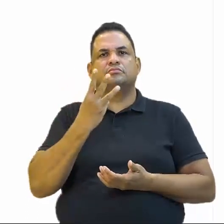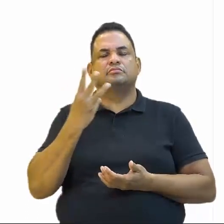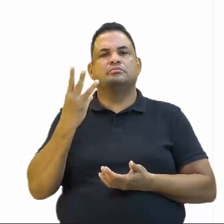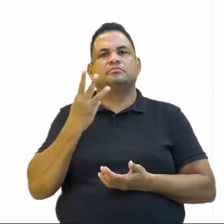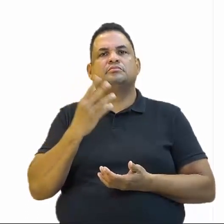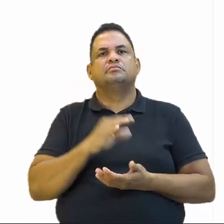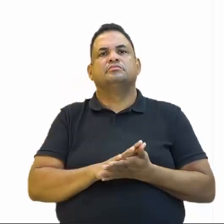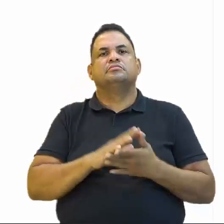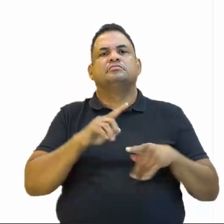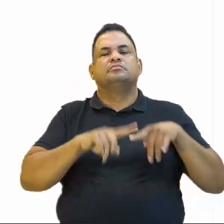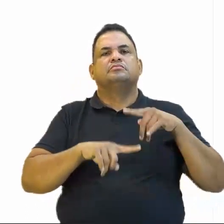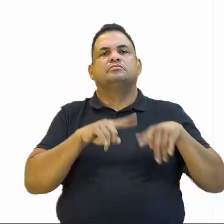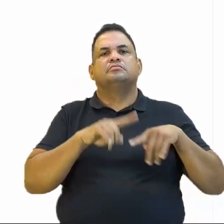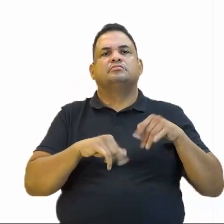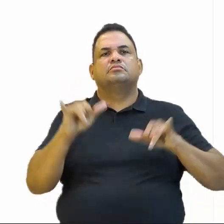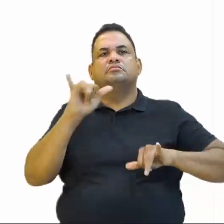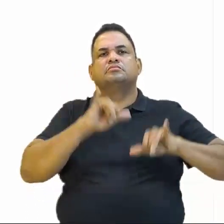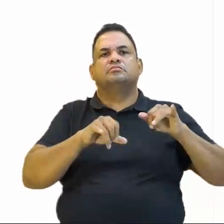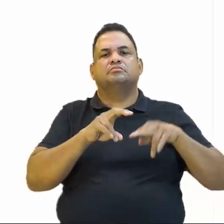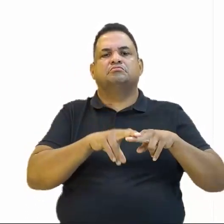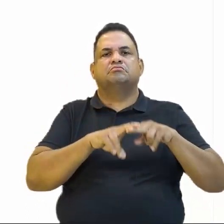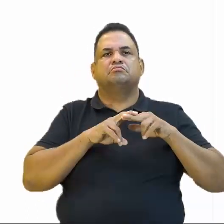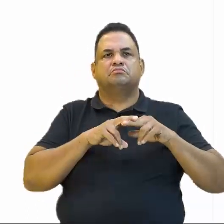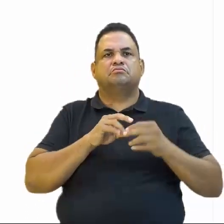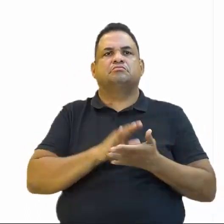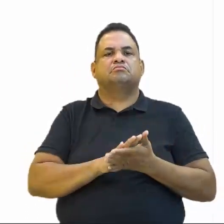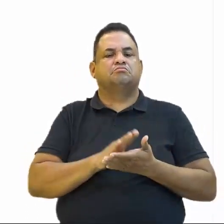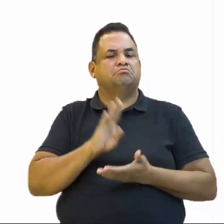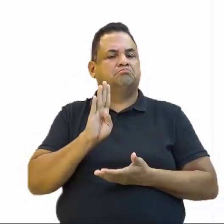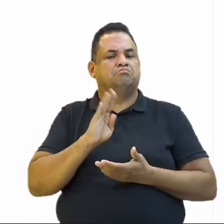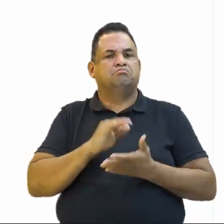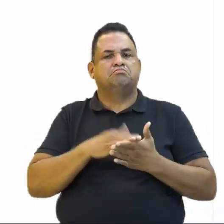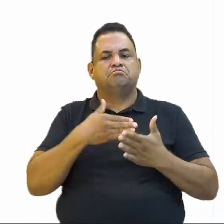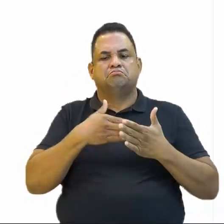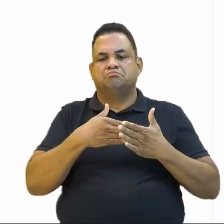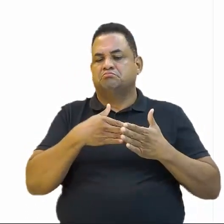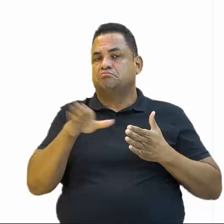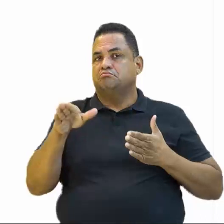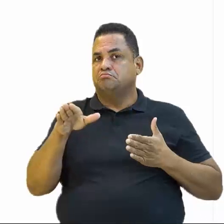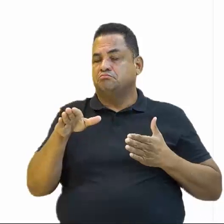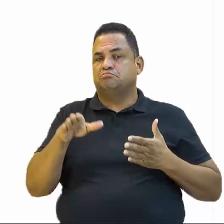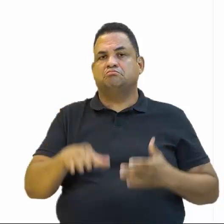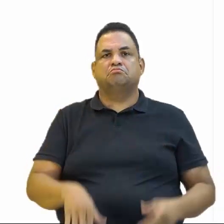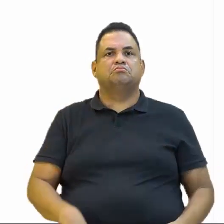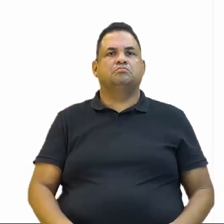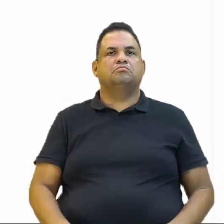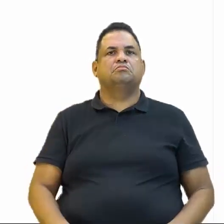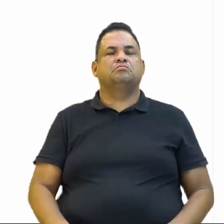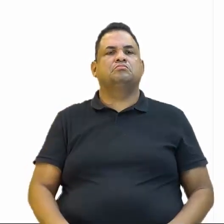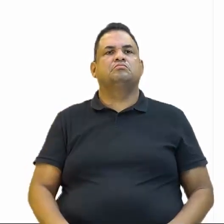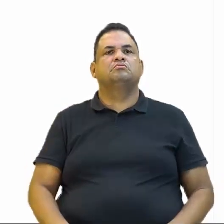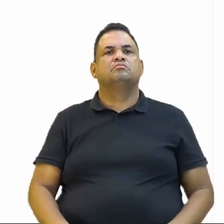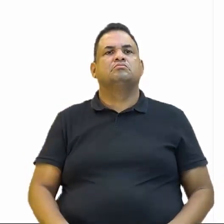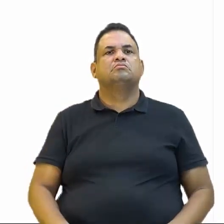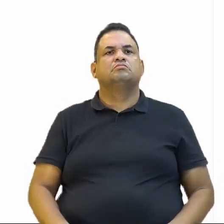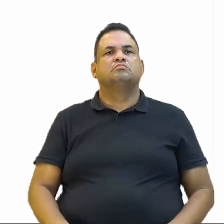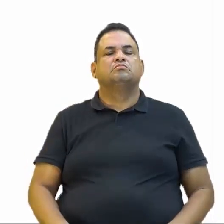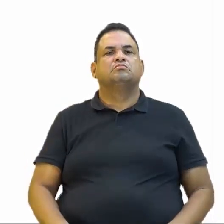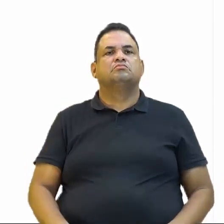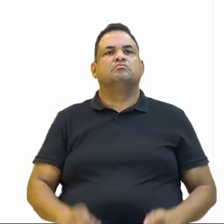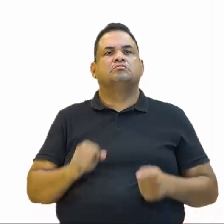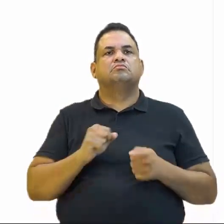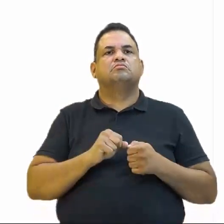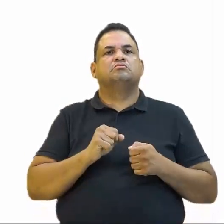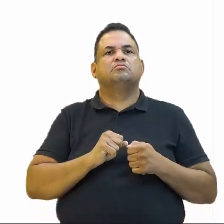químicos. Por isso que a letra B ela não vai poder ser a nossa alternativa correta. E aí nós vamos fazer isso